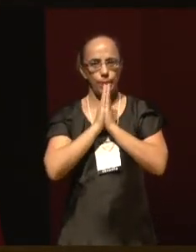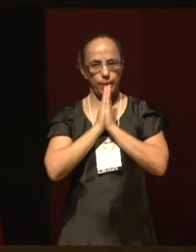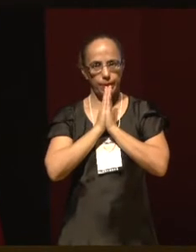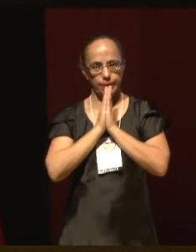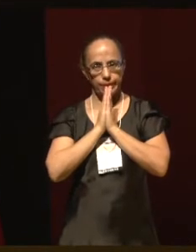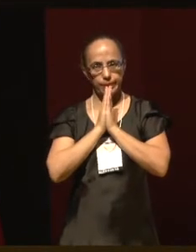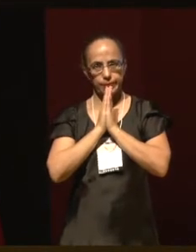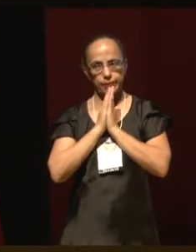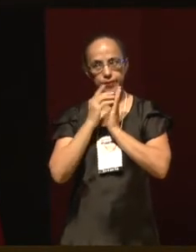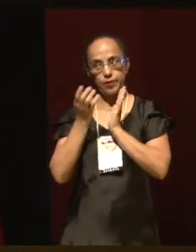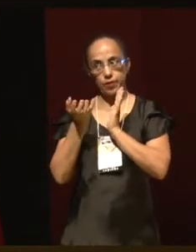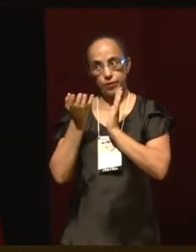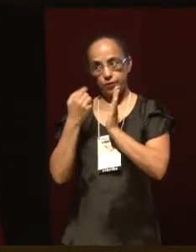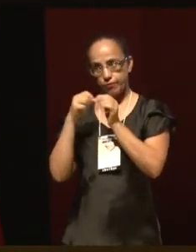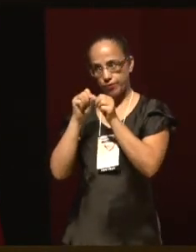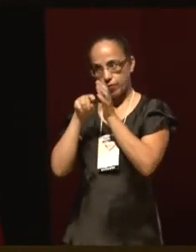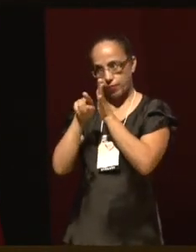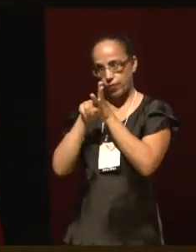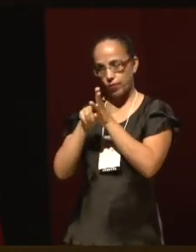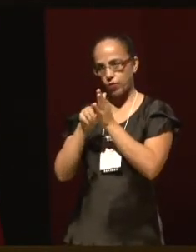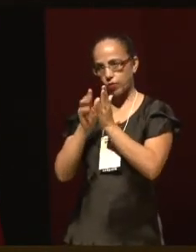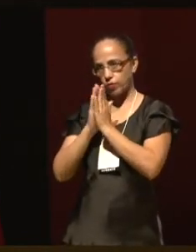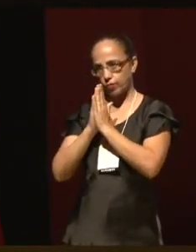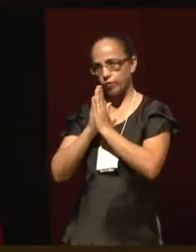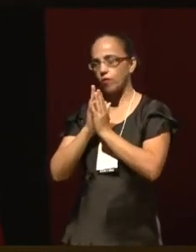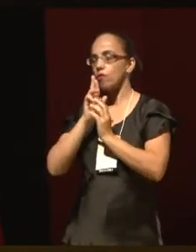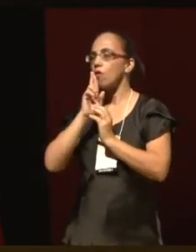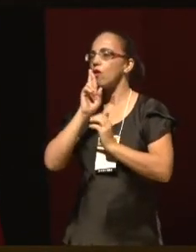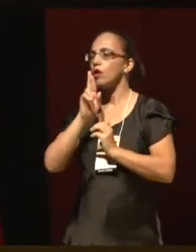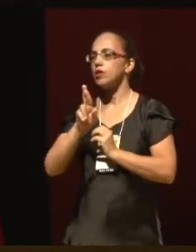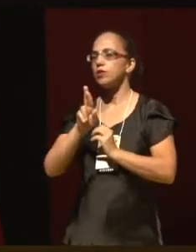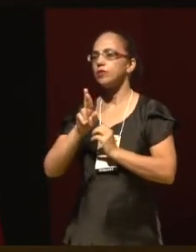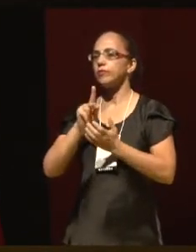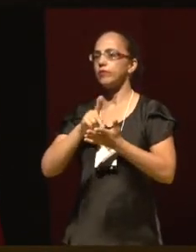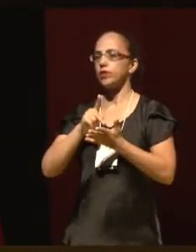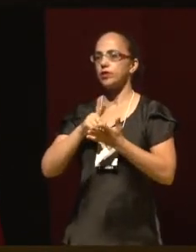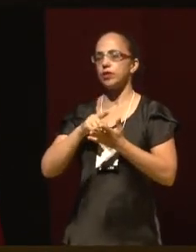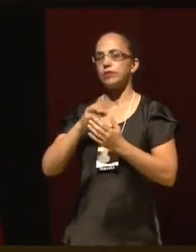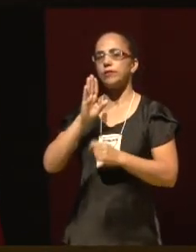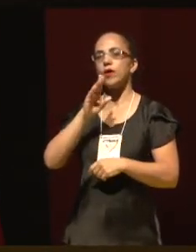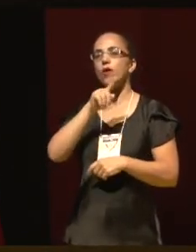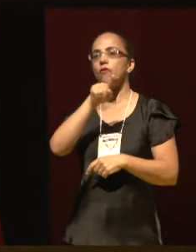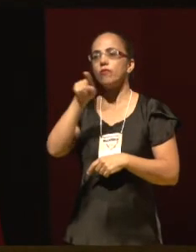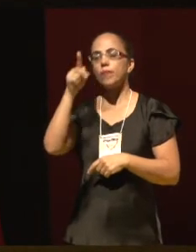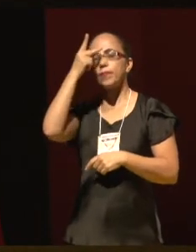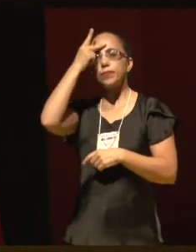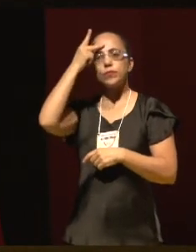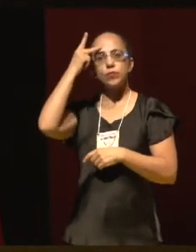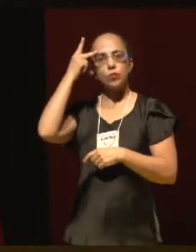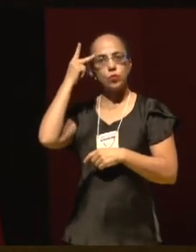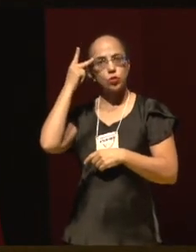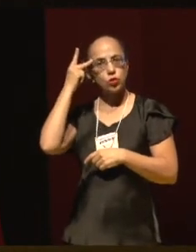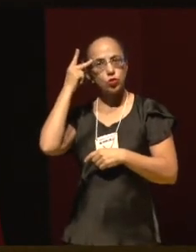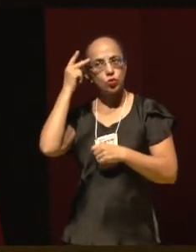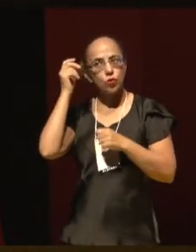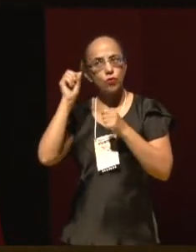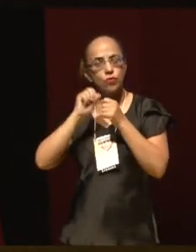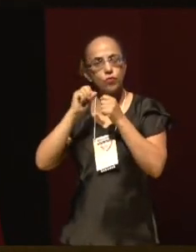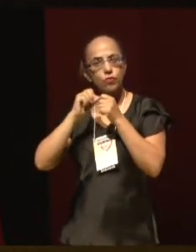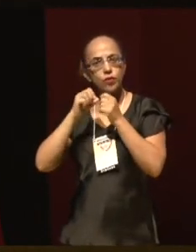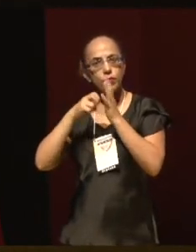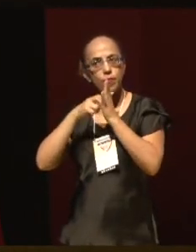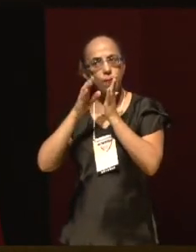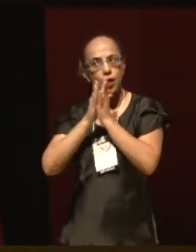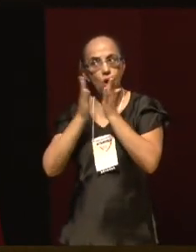respondam lealmente. Levantem as mãos todas as pessoas que fizeram uma prece